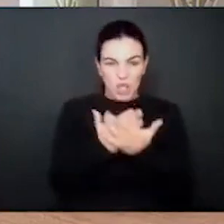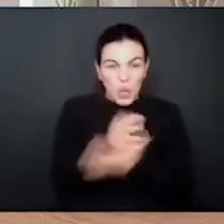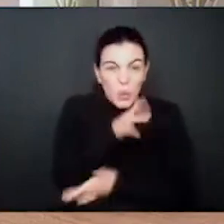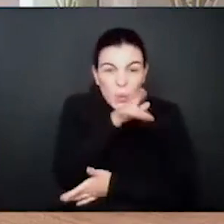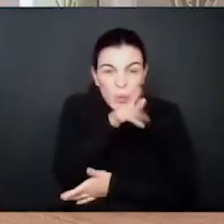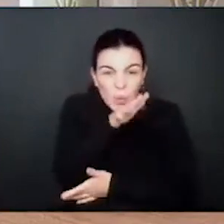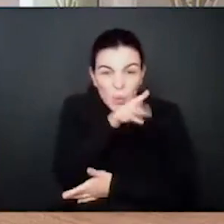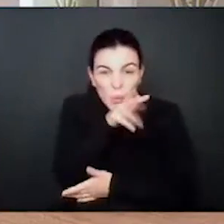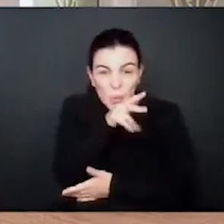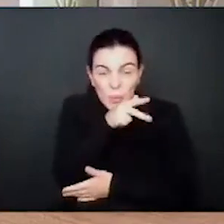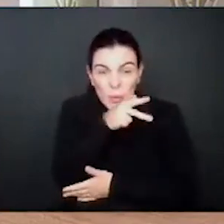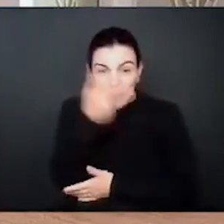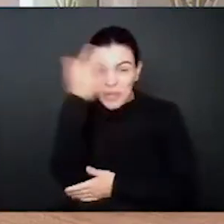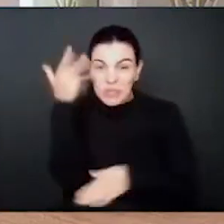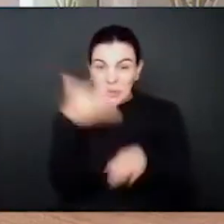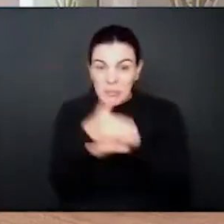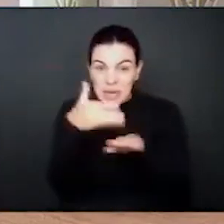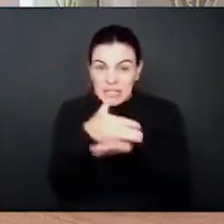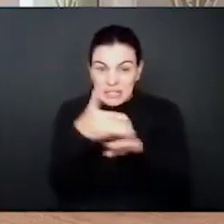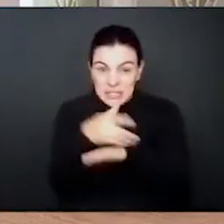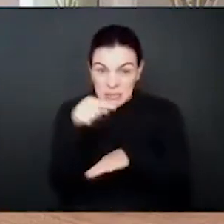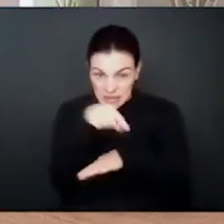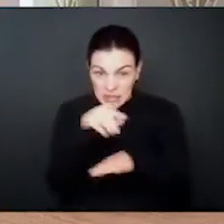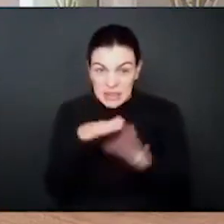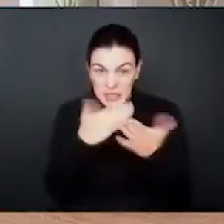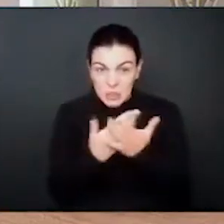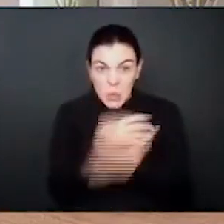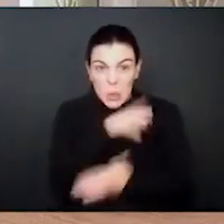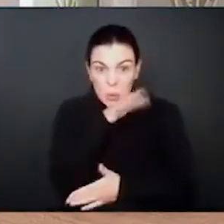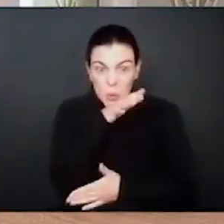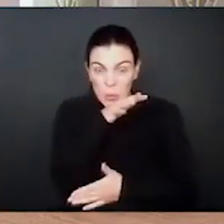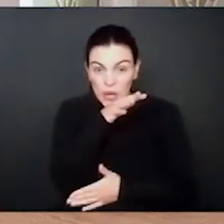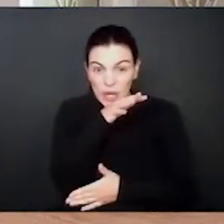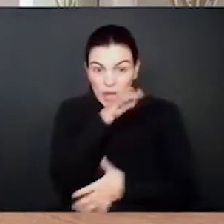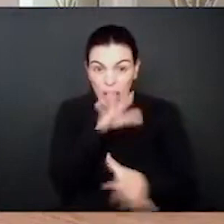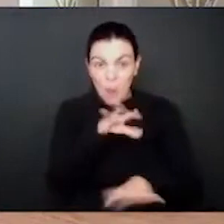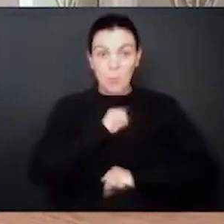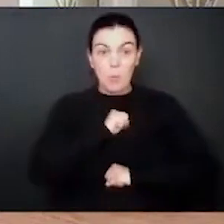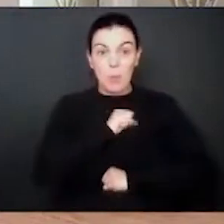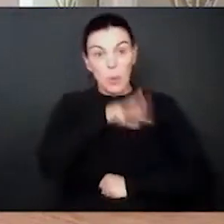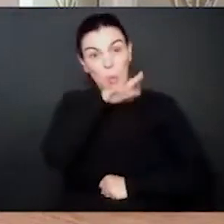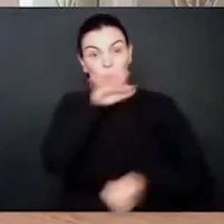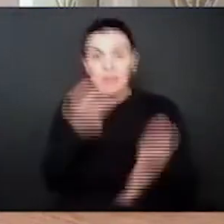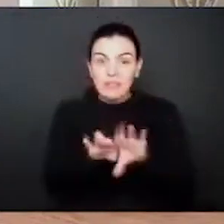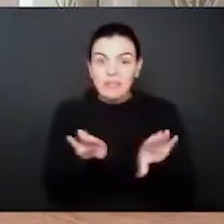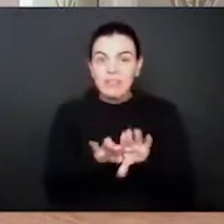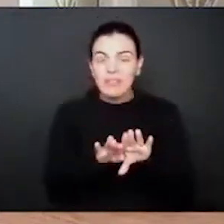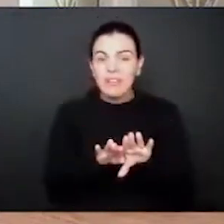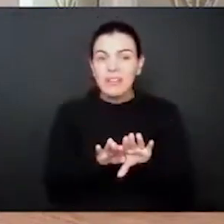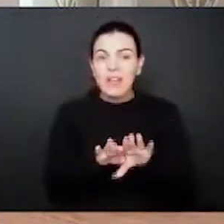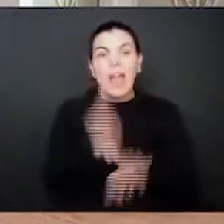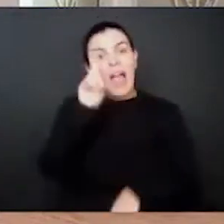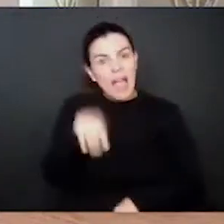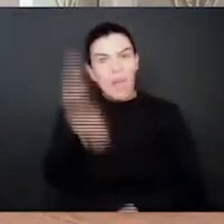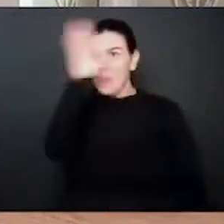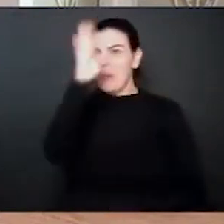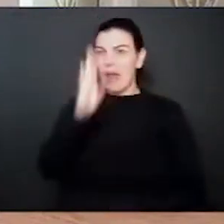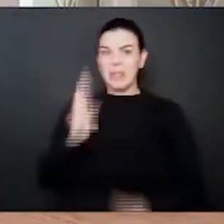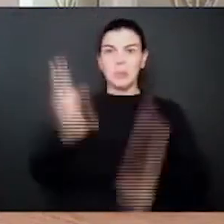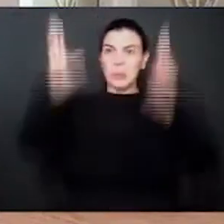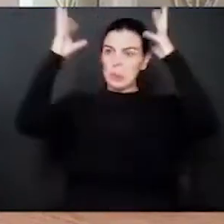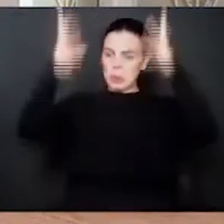ruim. E é o que acontece hoje no Brasil inteiro, não é aqui. Então, esse projeto da primeira